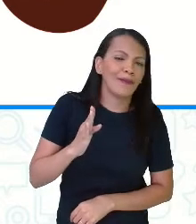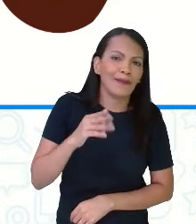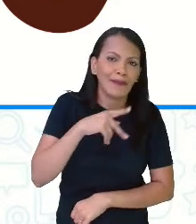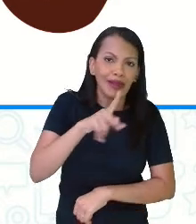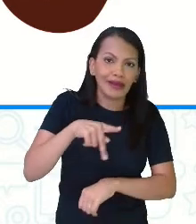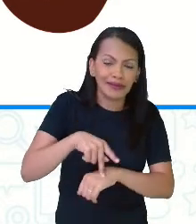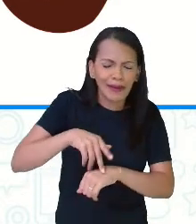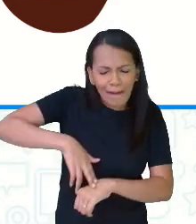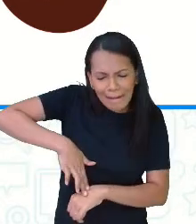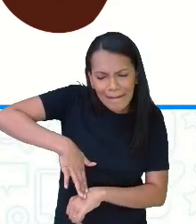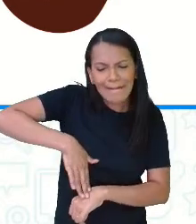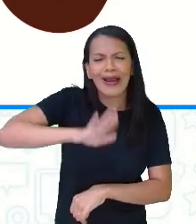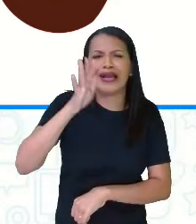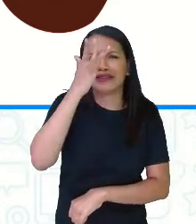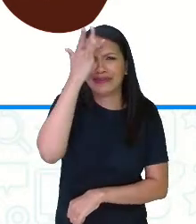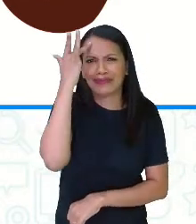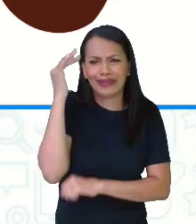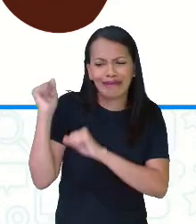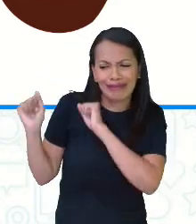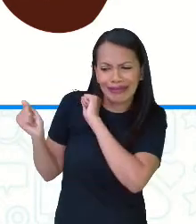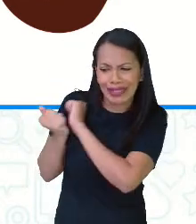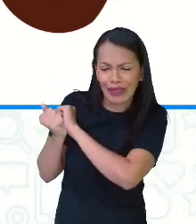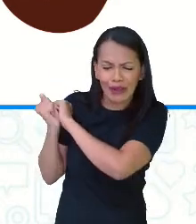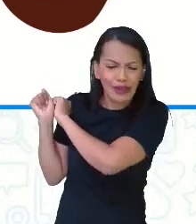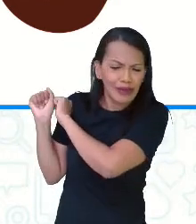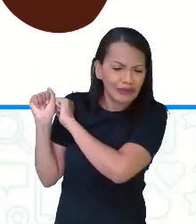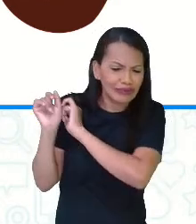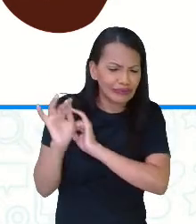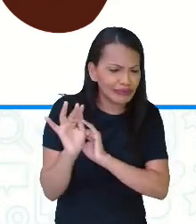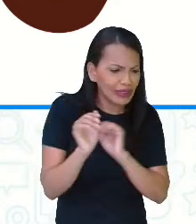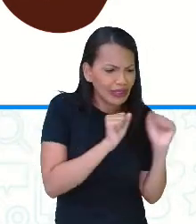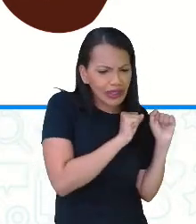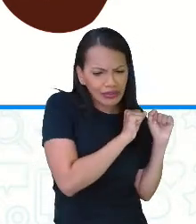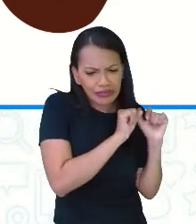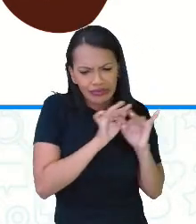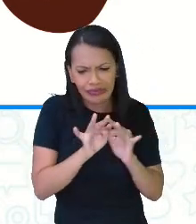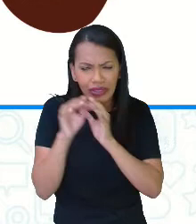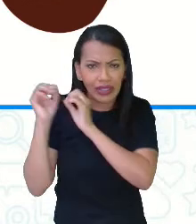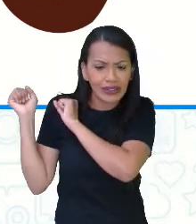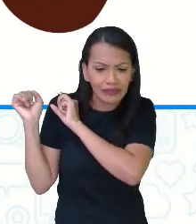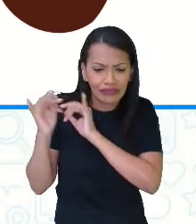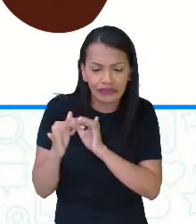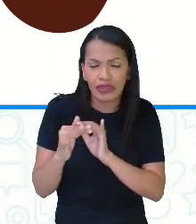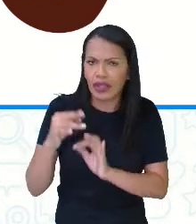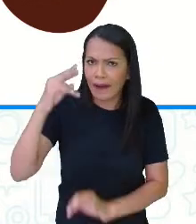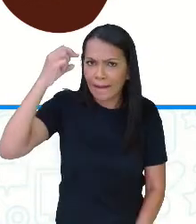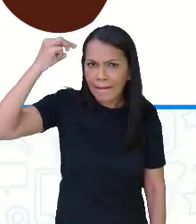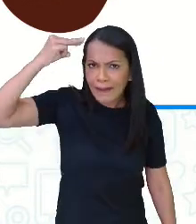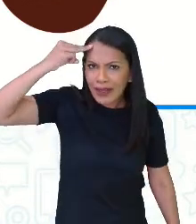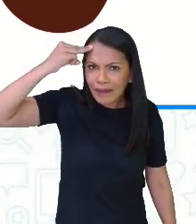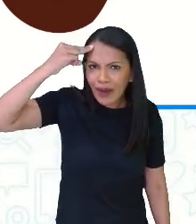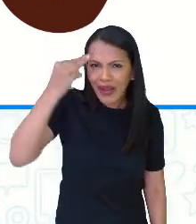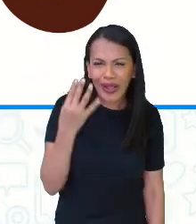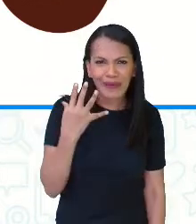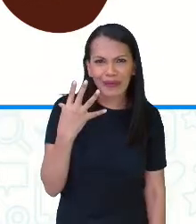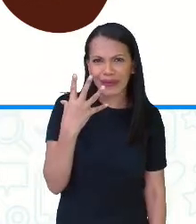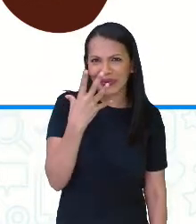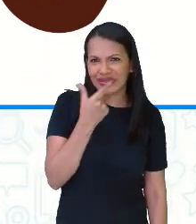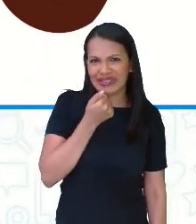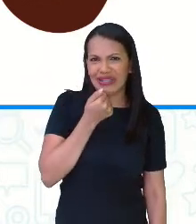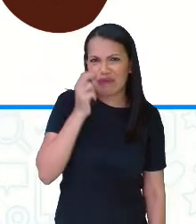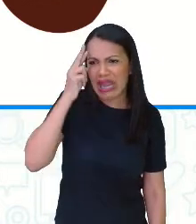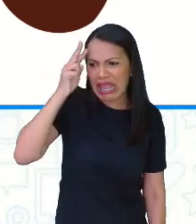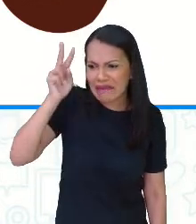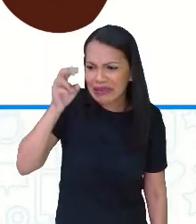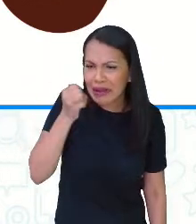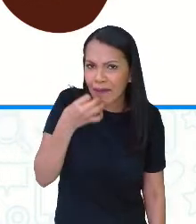recebeu pessoas africanas de forma escravizada no mundo. Isso não é uma memória bonita que a gente tem, mas é uma memória que a